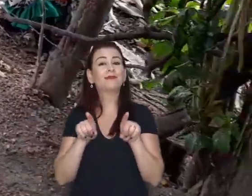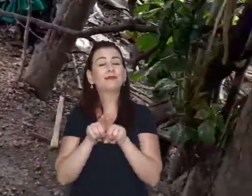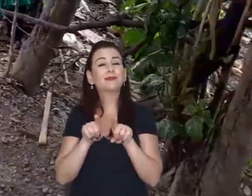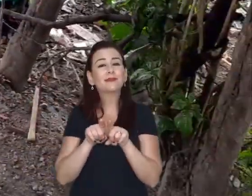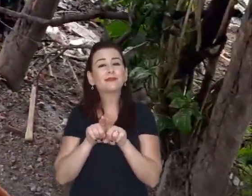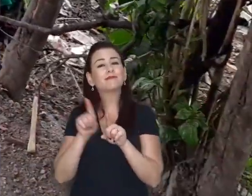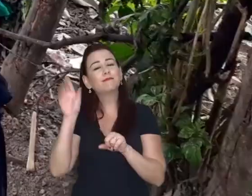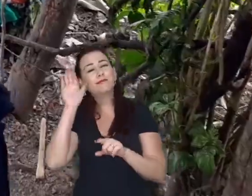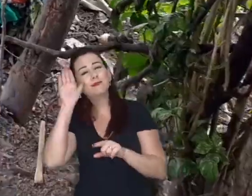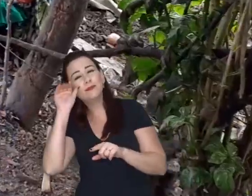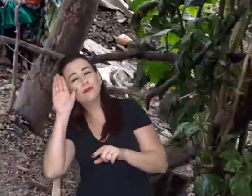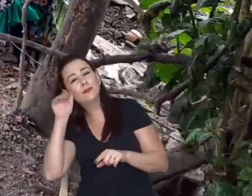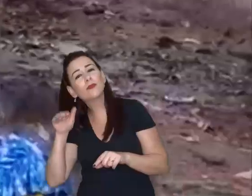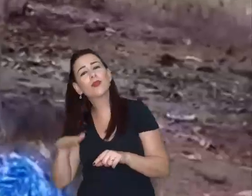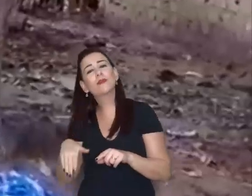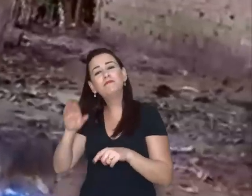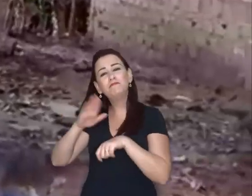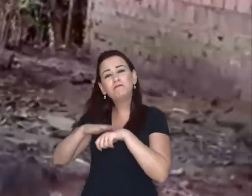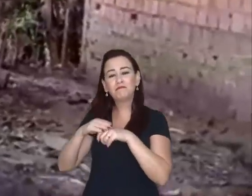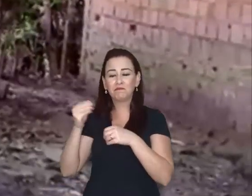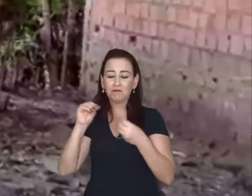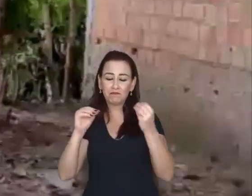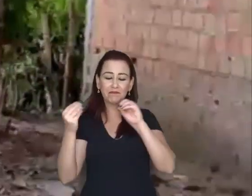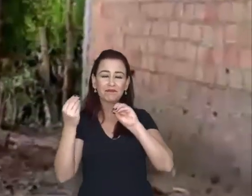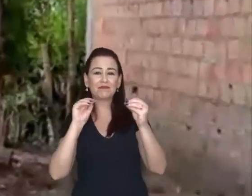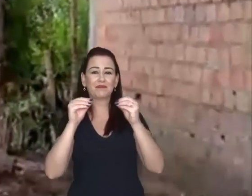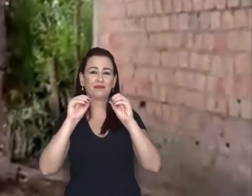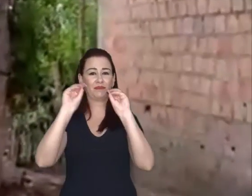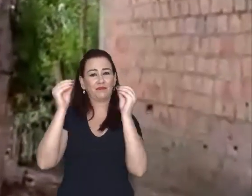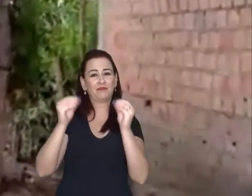pessoas observando de criança.